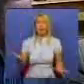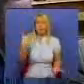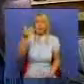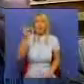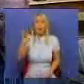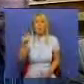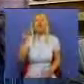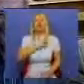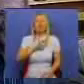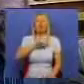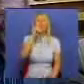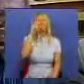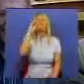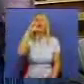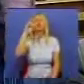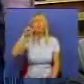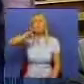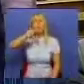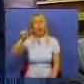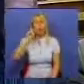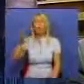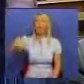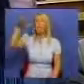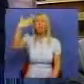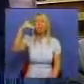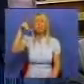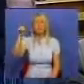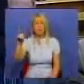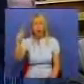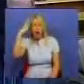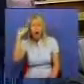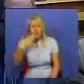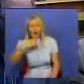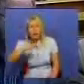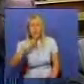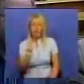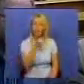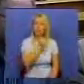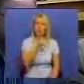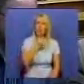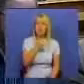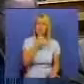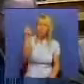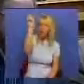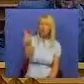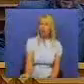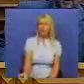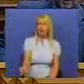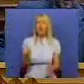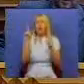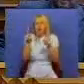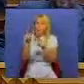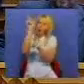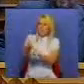da concessão, vai ter 160 anos. Acha razoável decidir, por si, pelos nossos